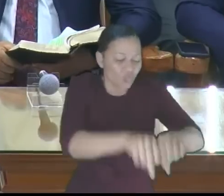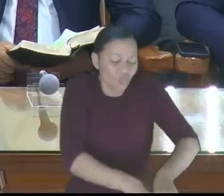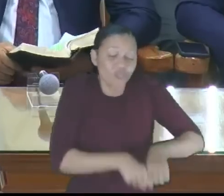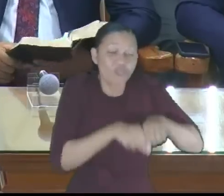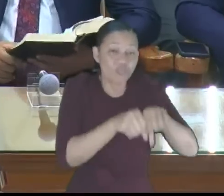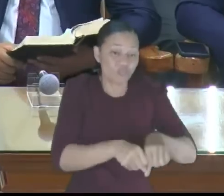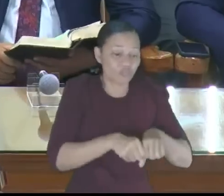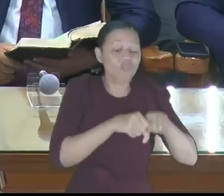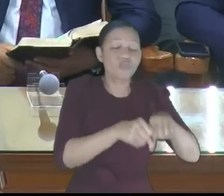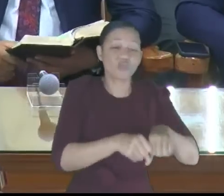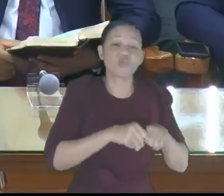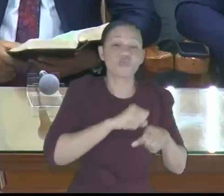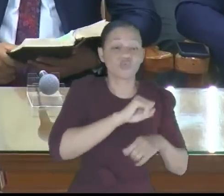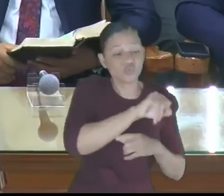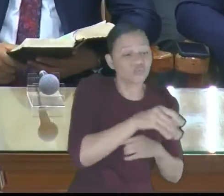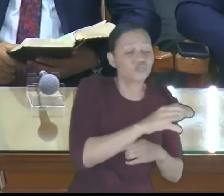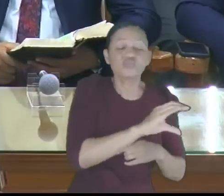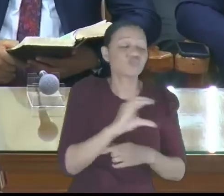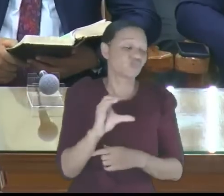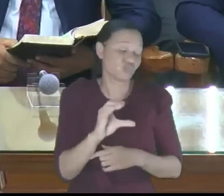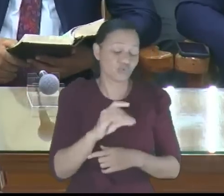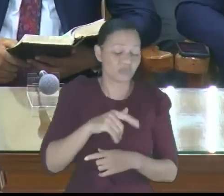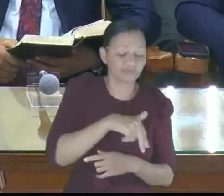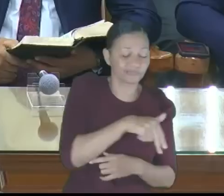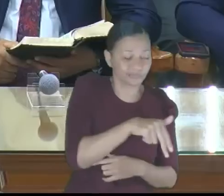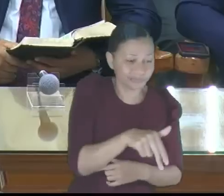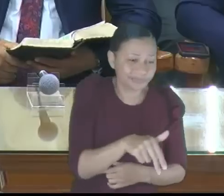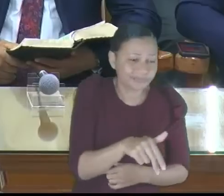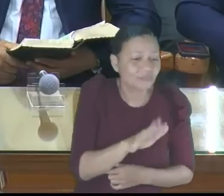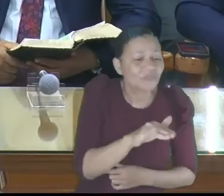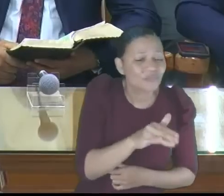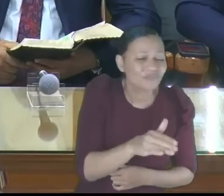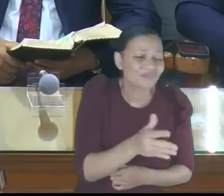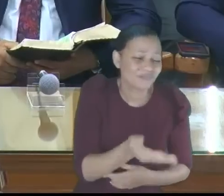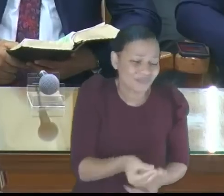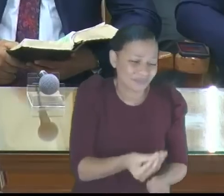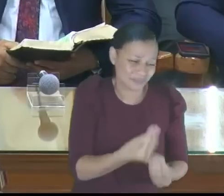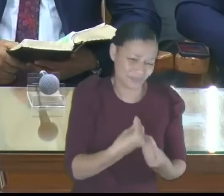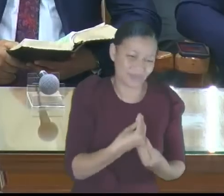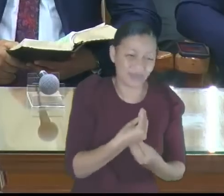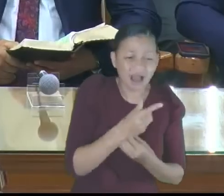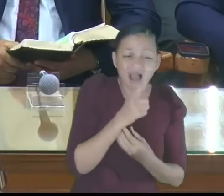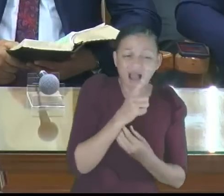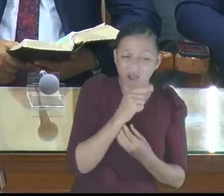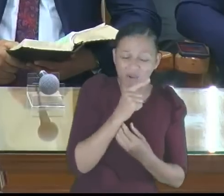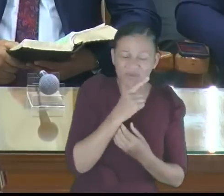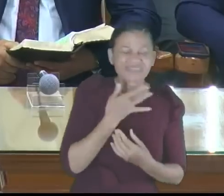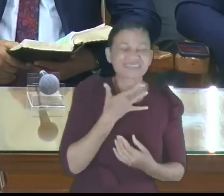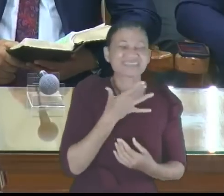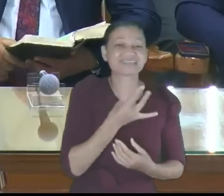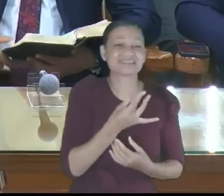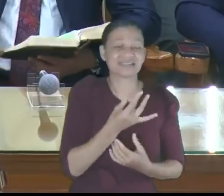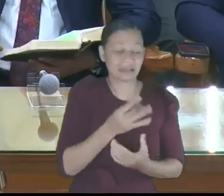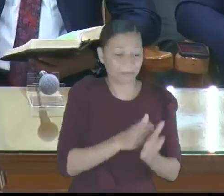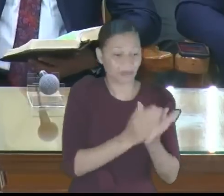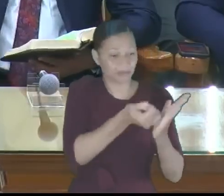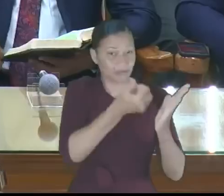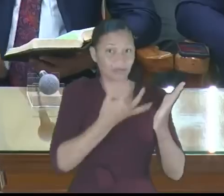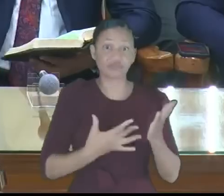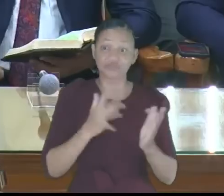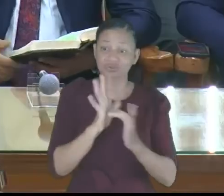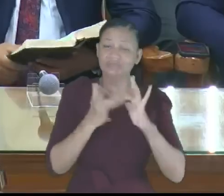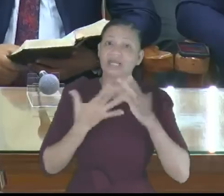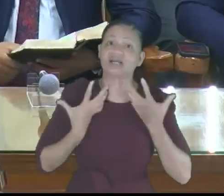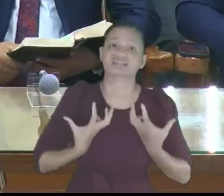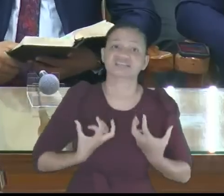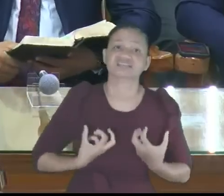samaritana? Que foi que ele disse? Dai-me de beber, porque tenho sede. E a Bíblia diz que ele estava cansado. Foi assim ou não foi?